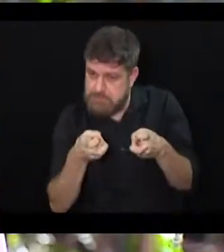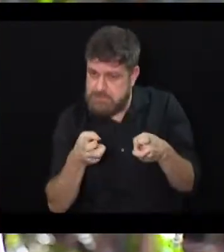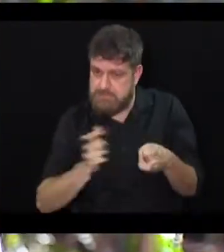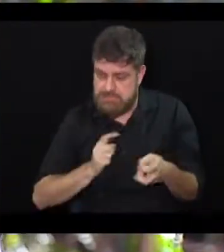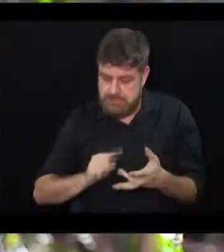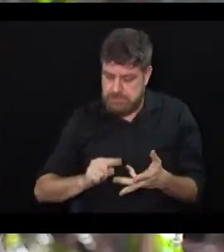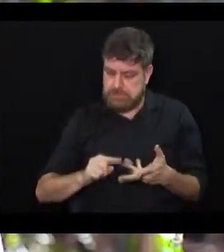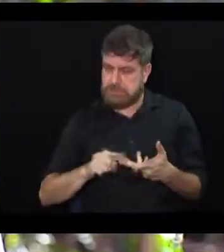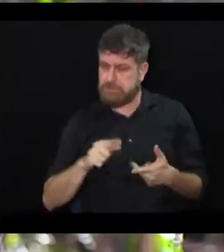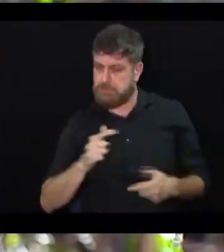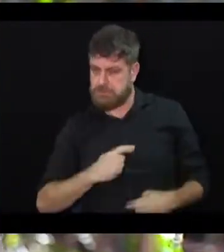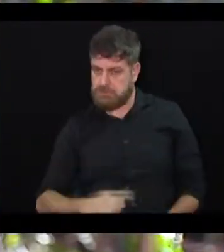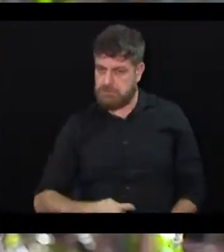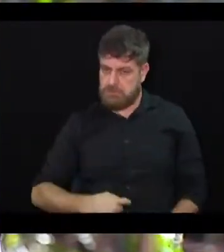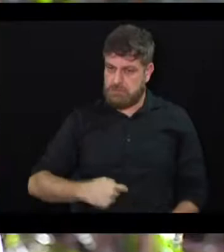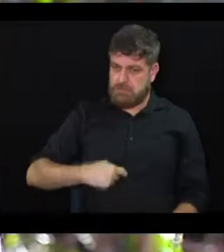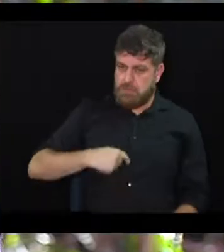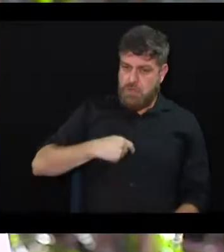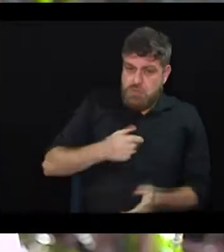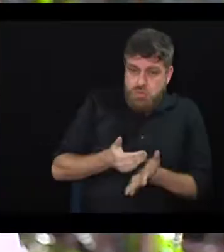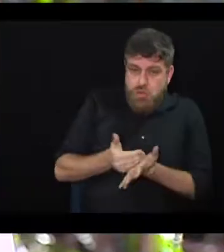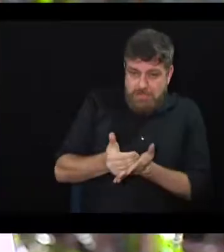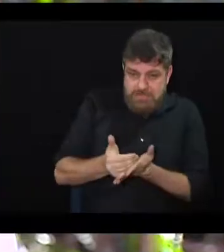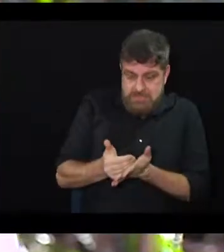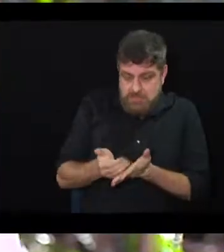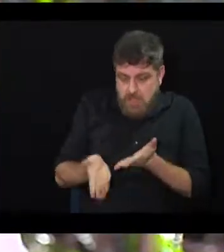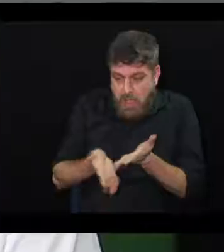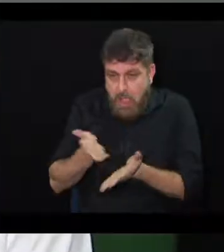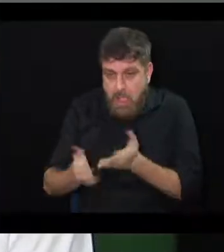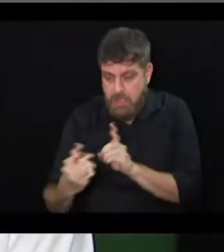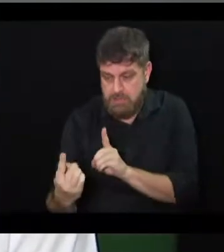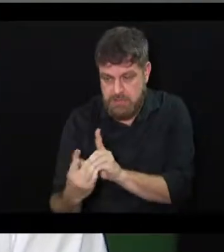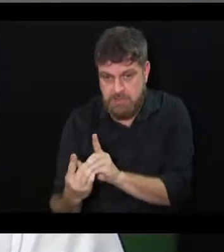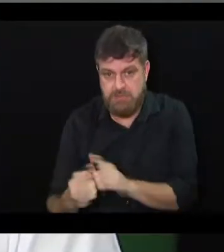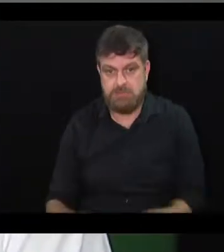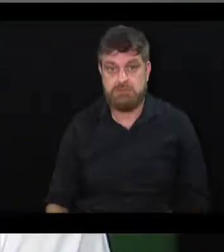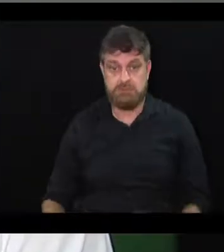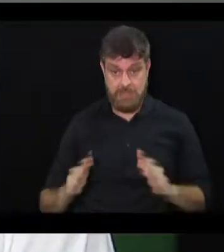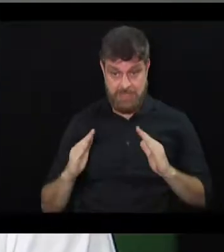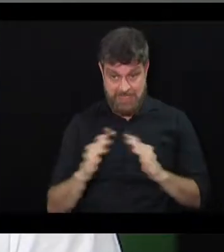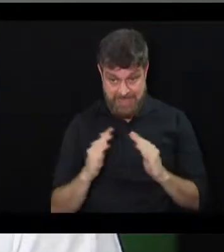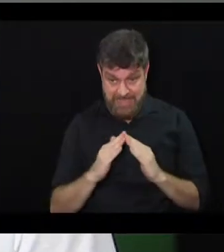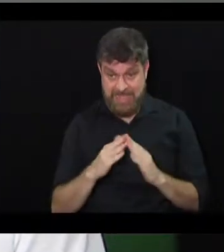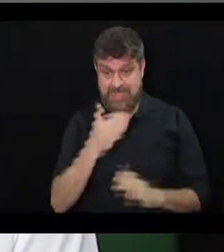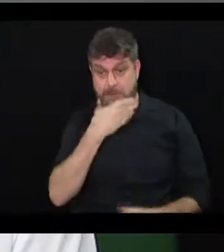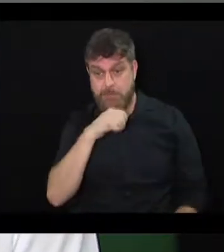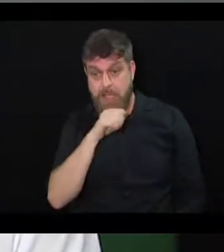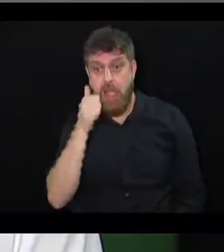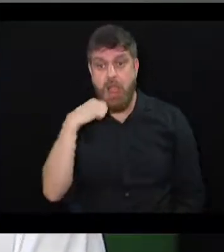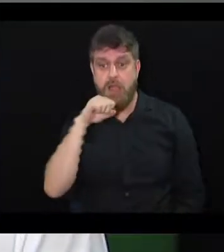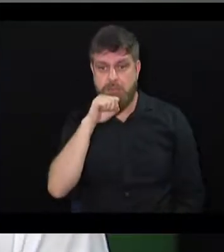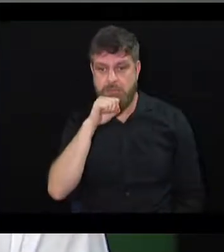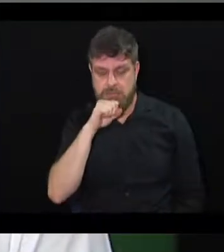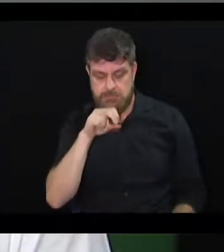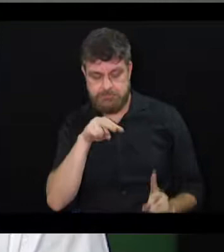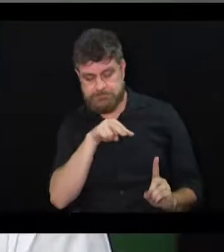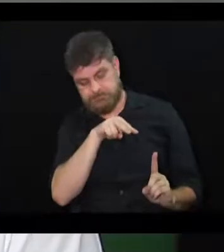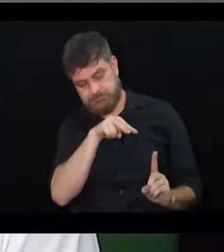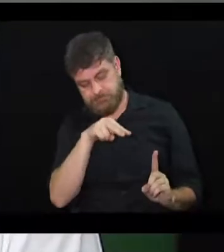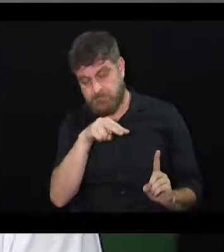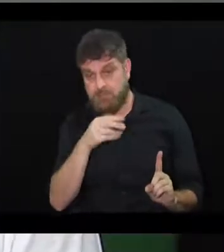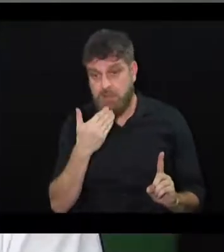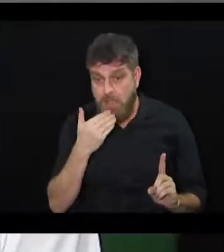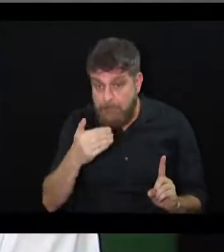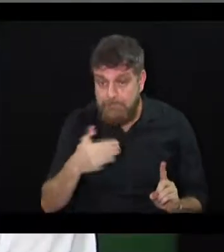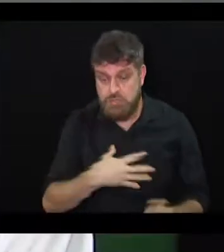qualquer deformidade de maneira precoce para iniciar o tratamento. Em casa, os pais, eles deveriam